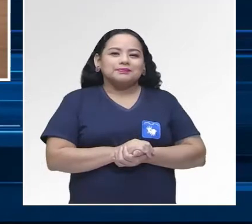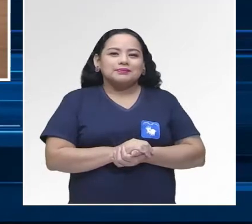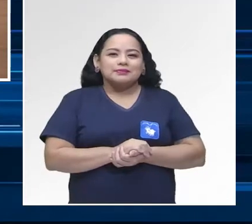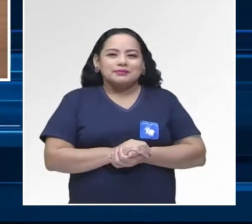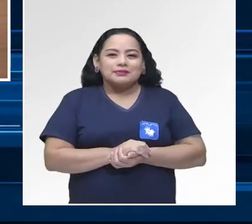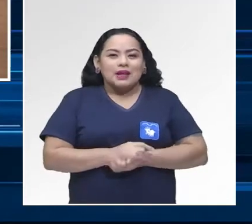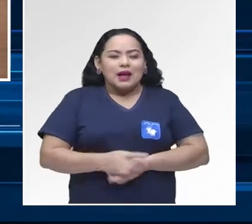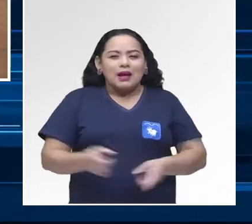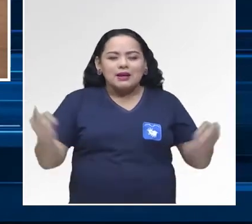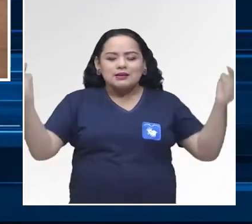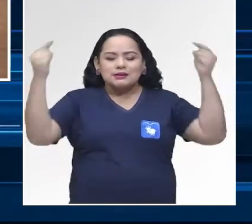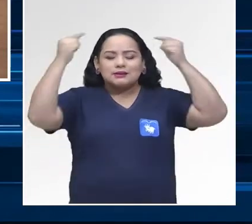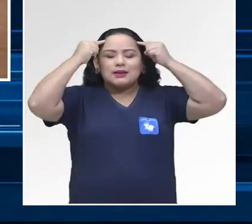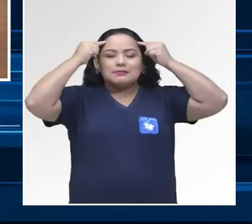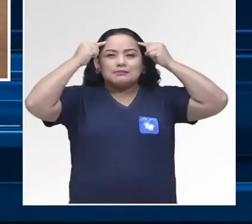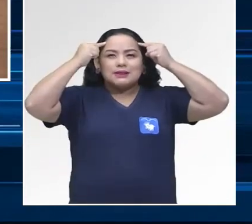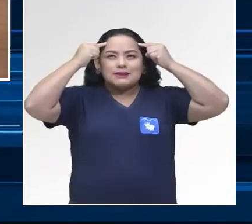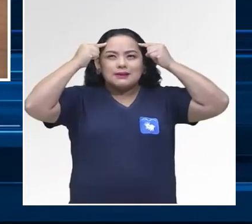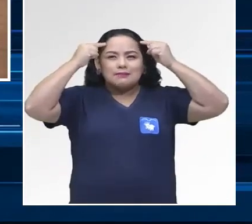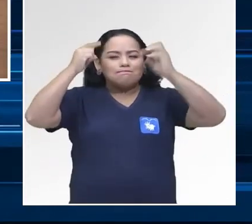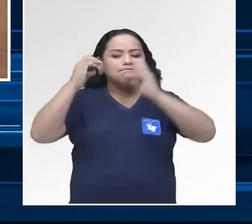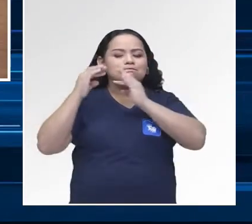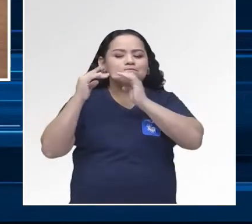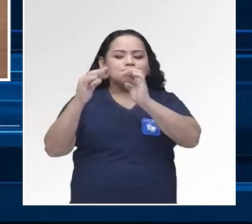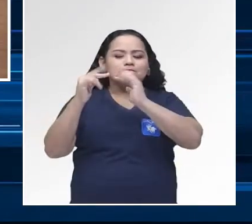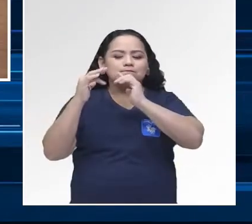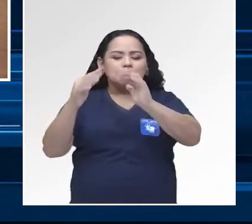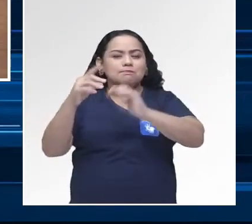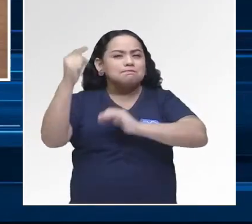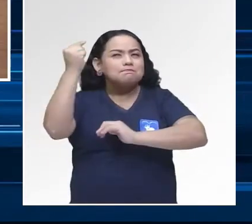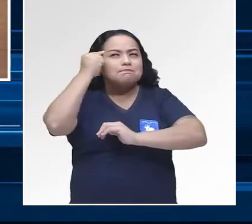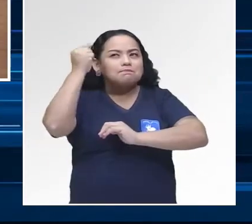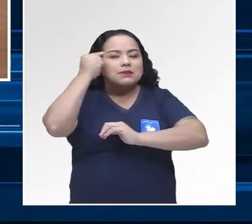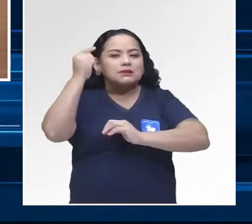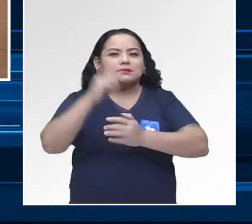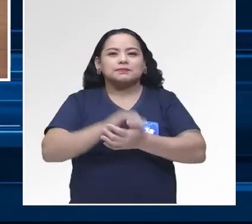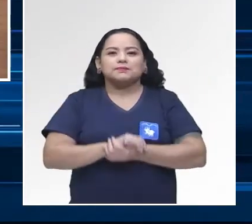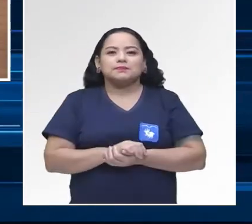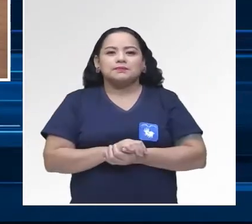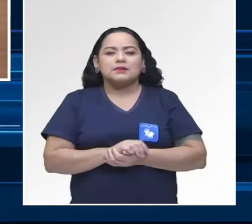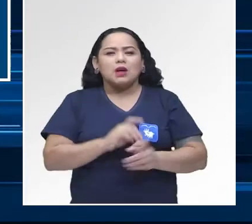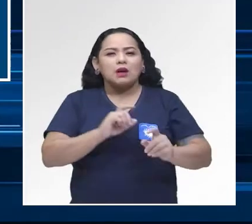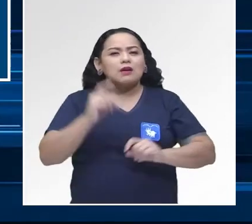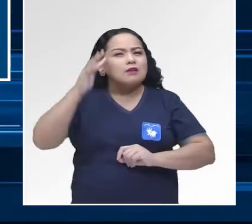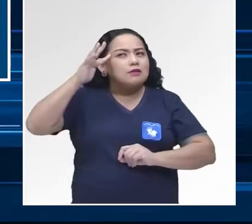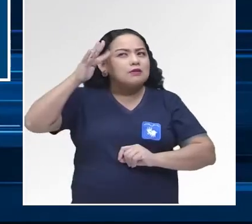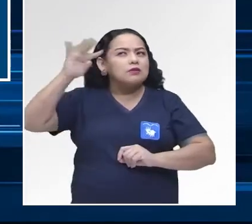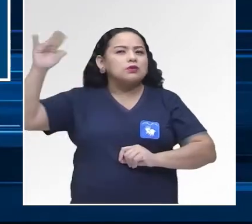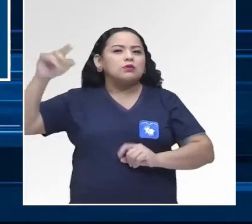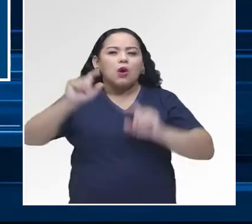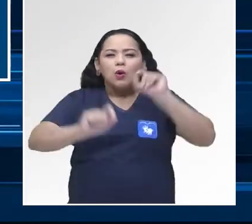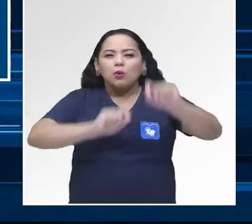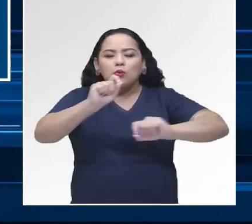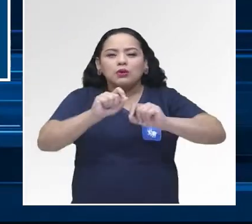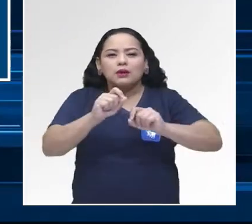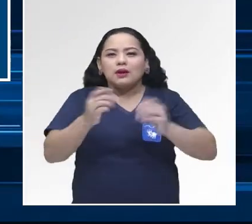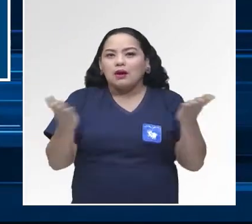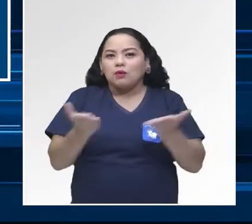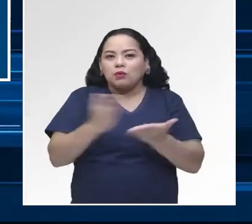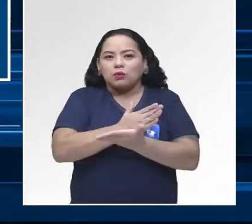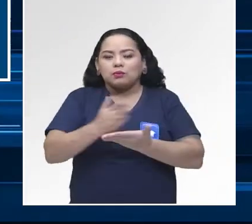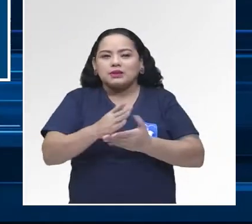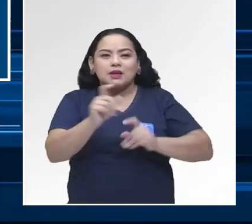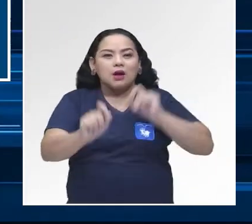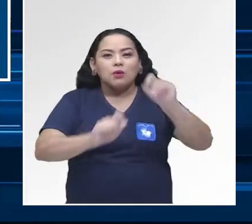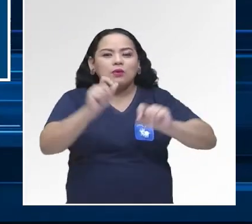cabeça para pensar, tá bom? Colocar a cabeça para pensar. Então, o que é a filosofia, né? Nós estamos começando hoje. Vamos ver o que